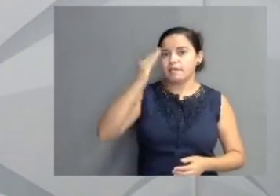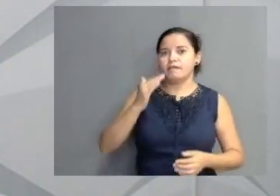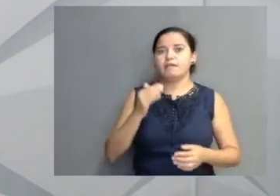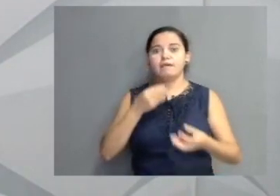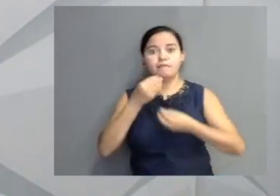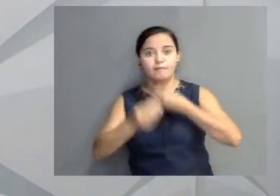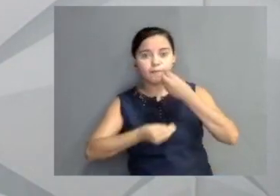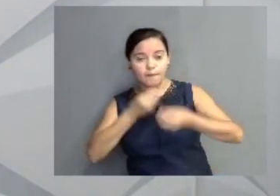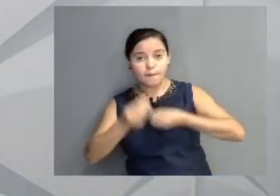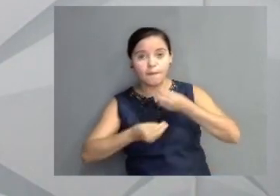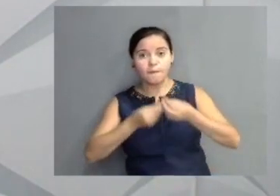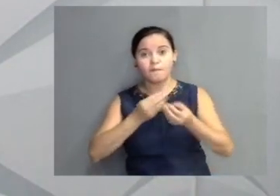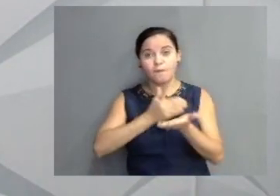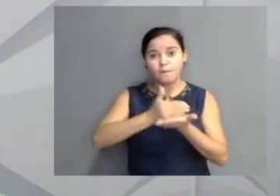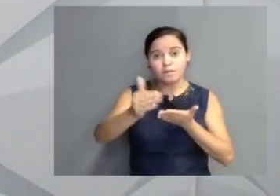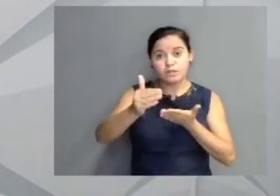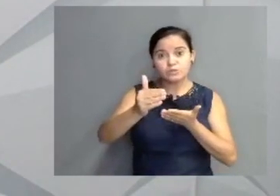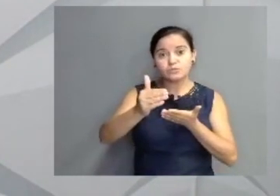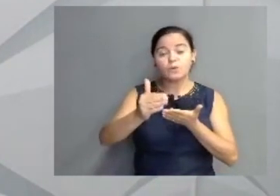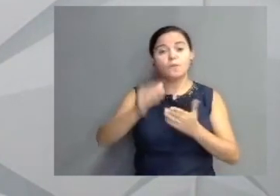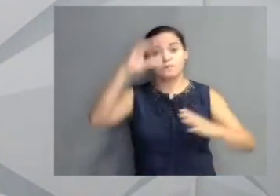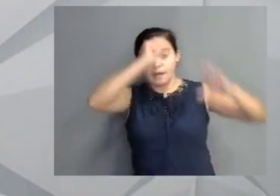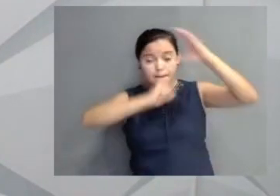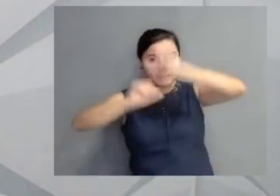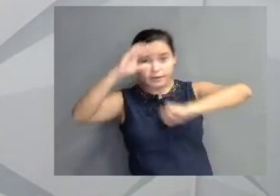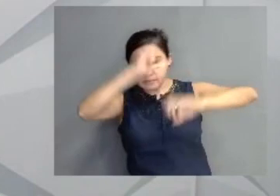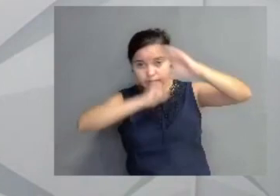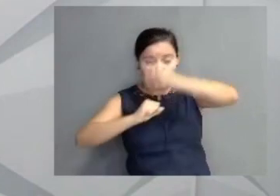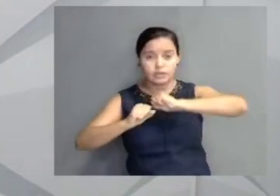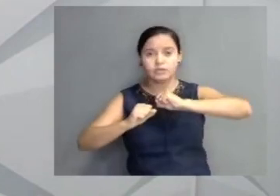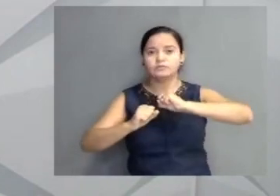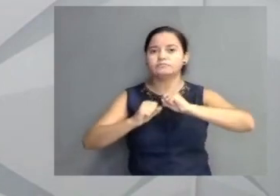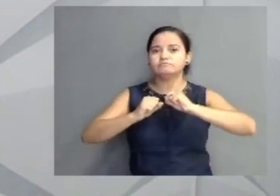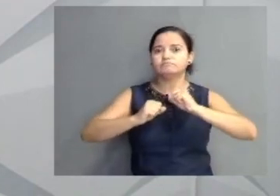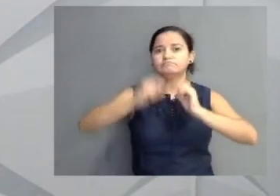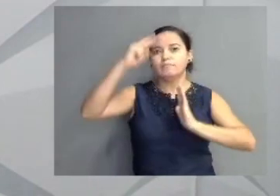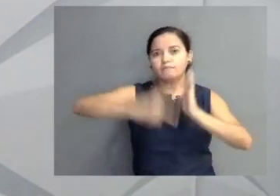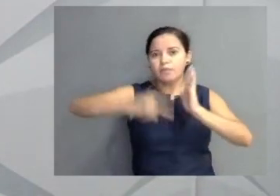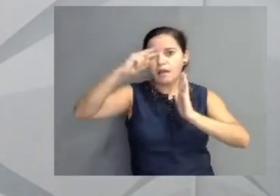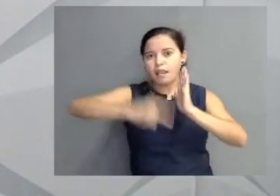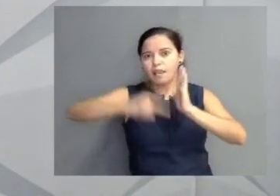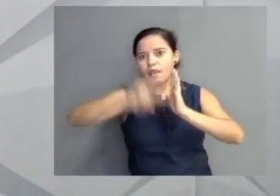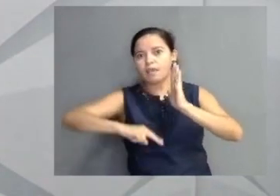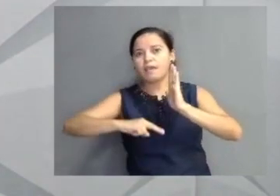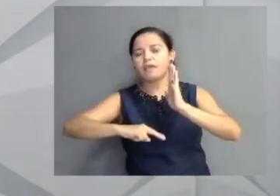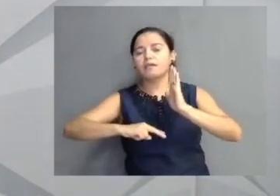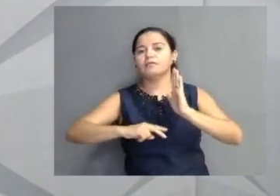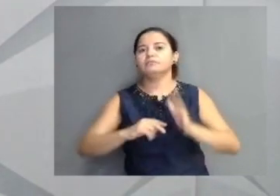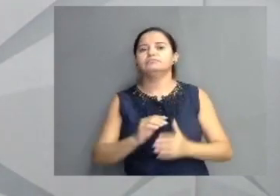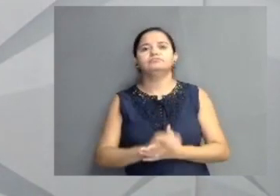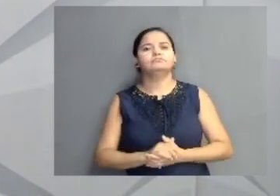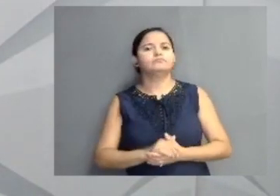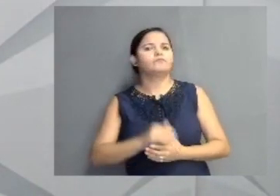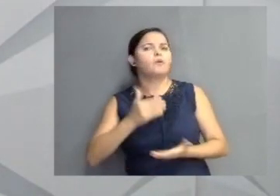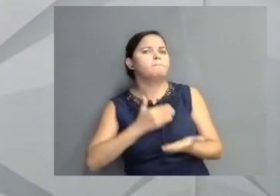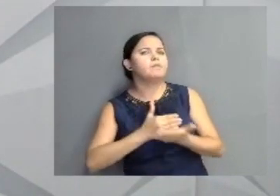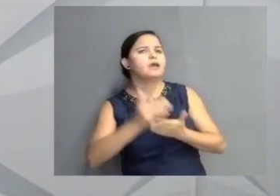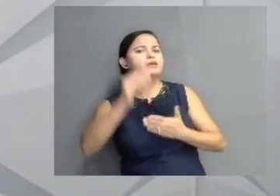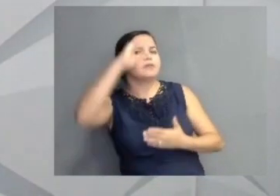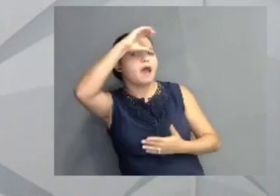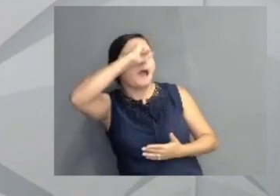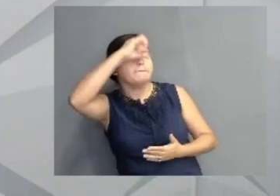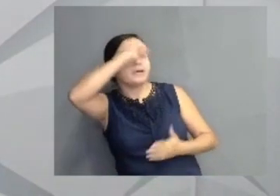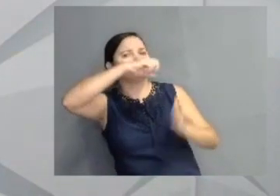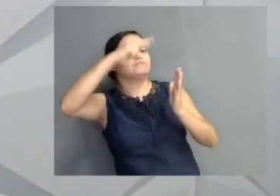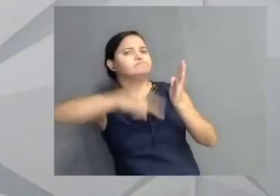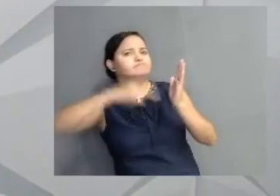nós começamos, como nós aprendemos, na verdade, a ler. A partir do momento que a gente aprende a ler, através da leitura,